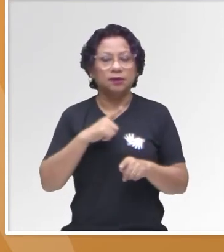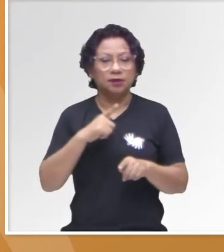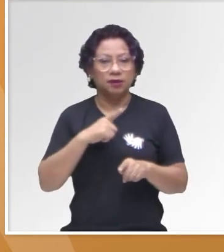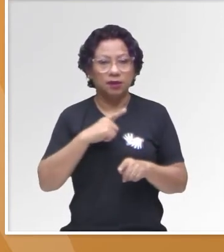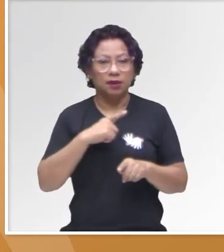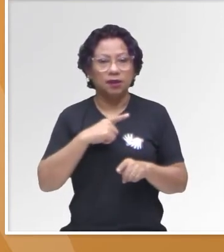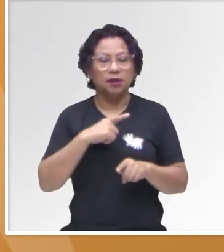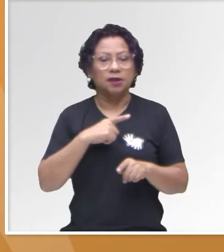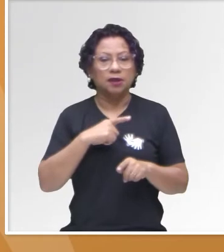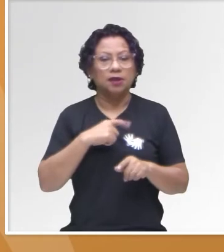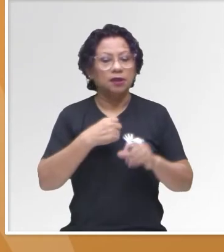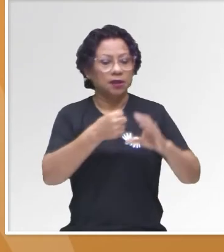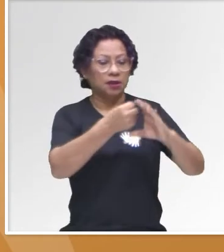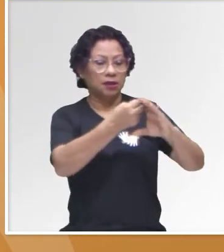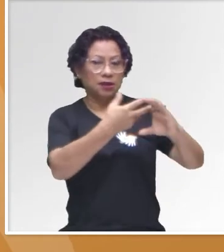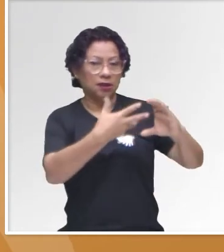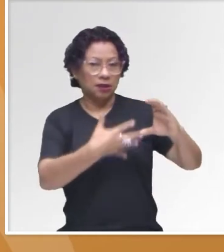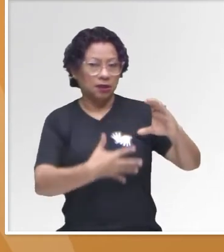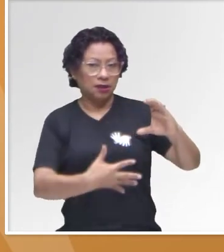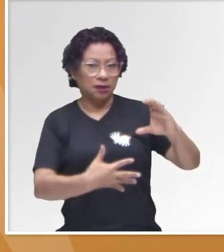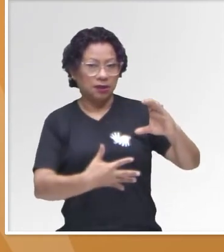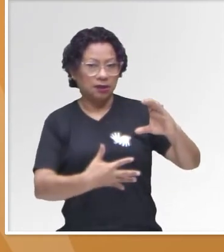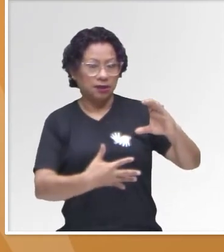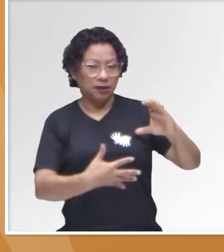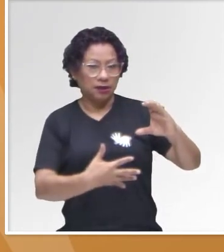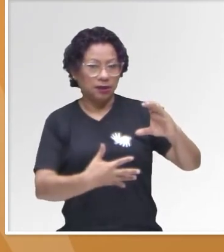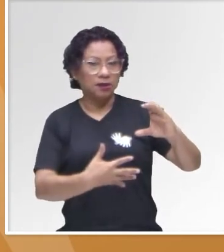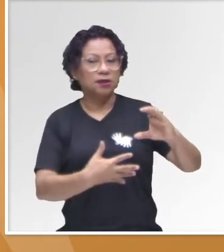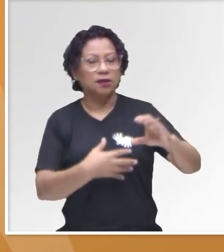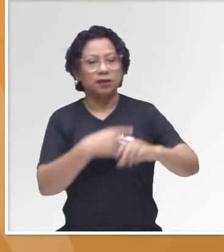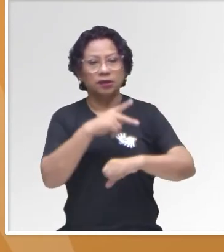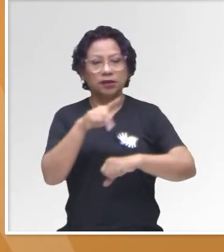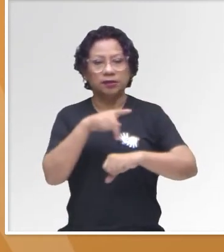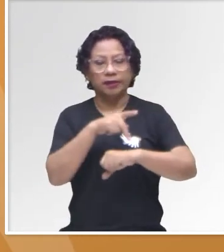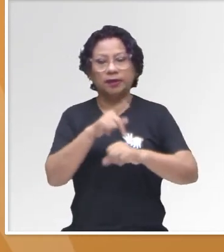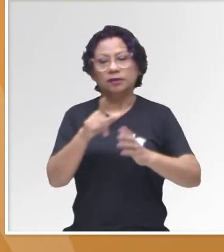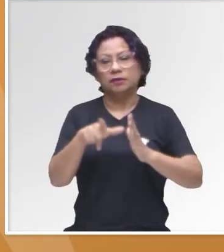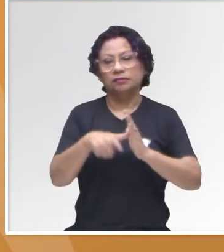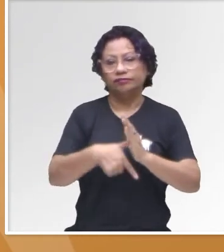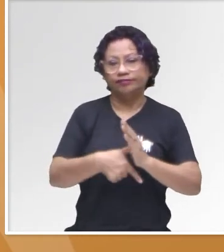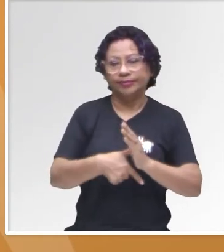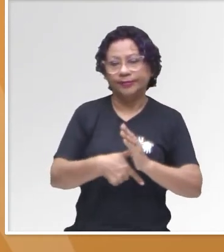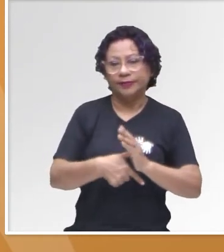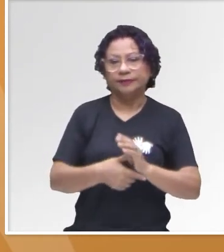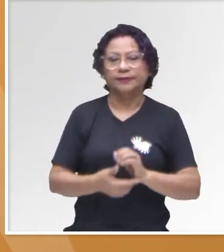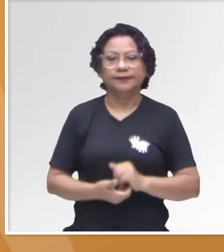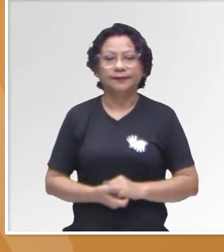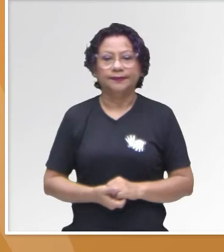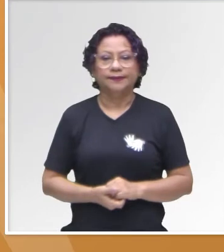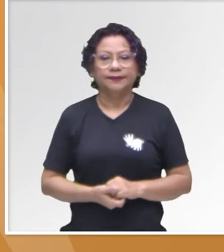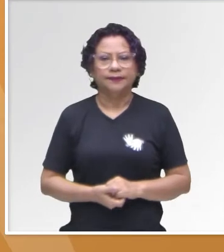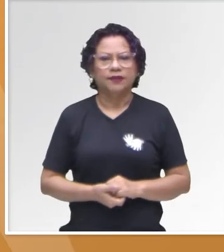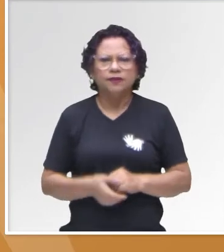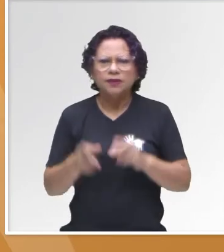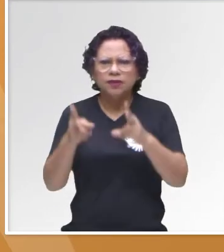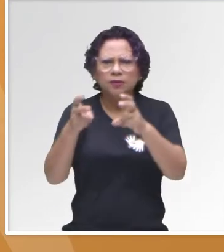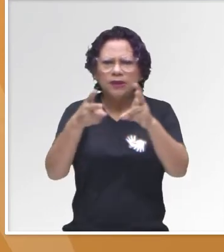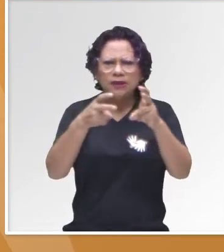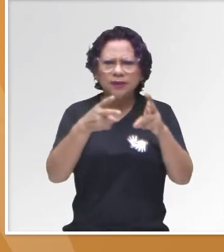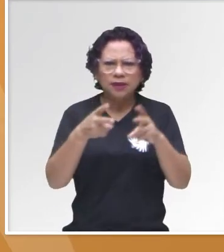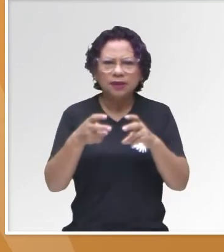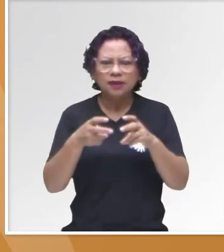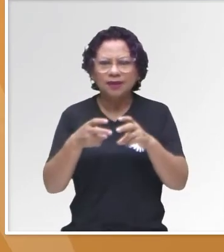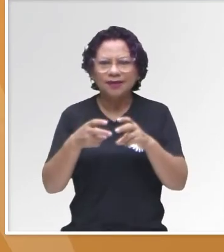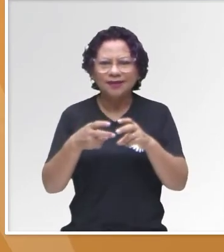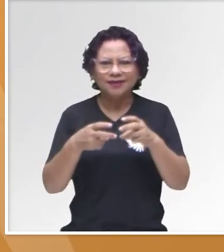países emergentes, eu vou comentar cada um com vocês. Aí nós temos na primeira característica, quando a gente observa